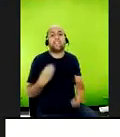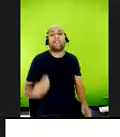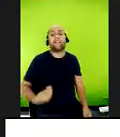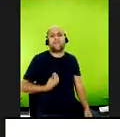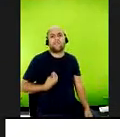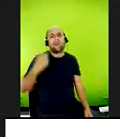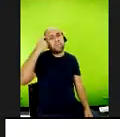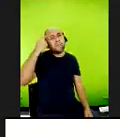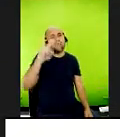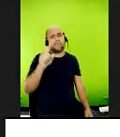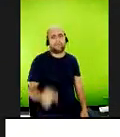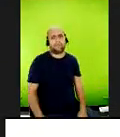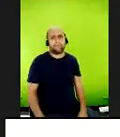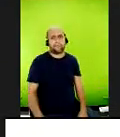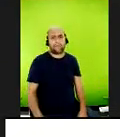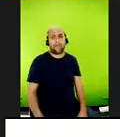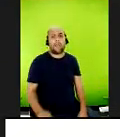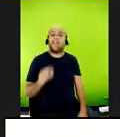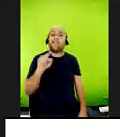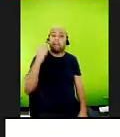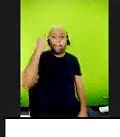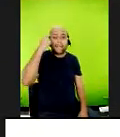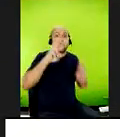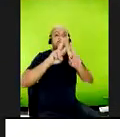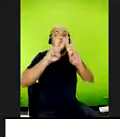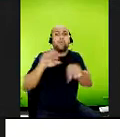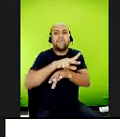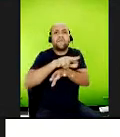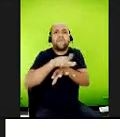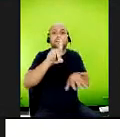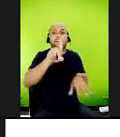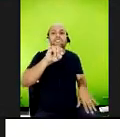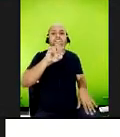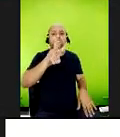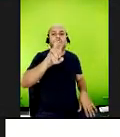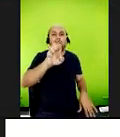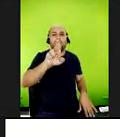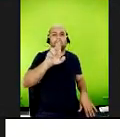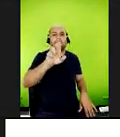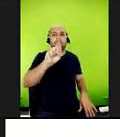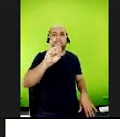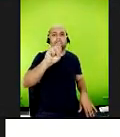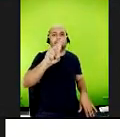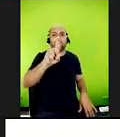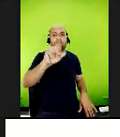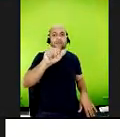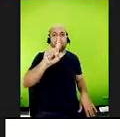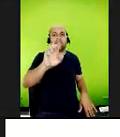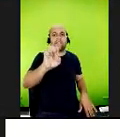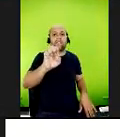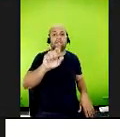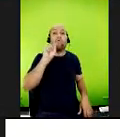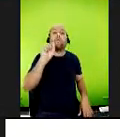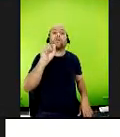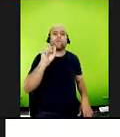segundinho eu penso hoje em dia sobre isso além do mais O que que você tem